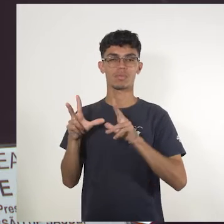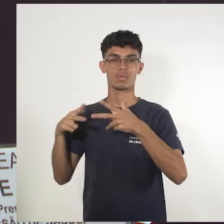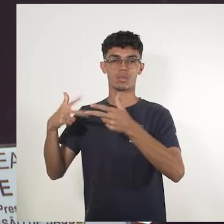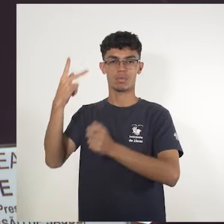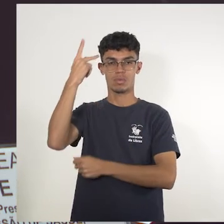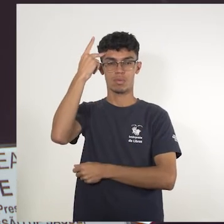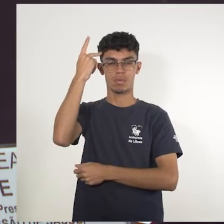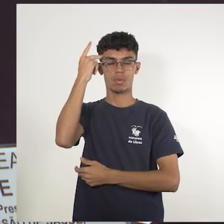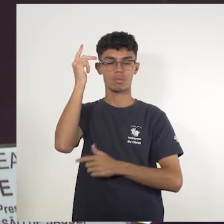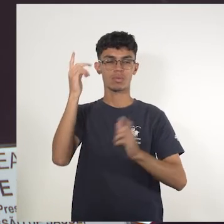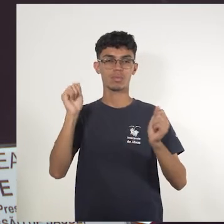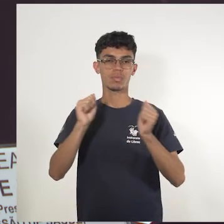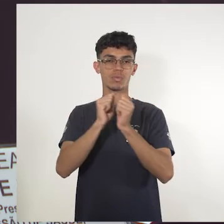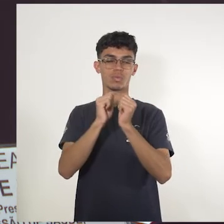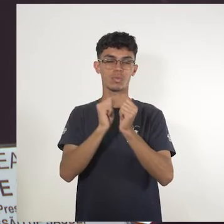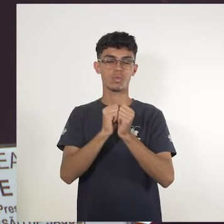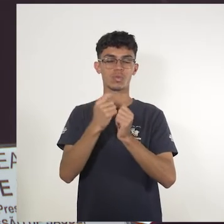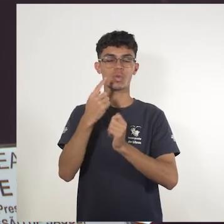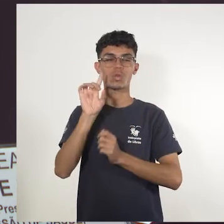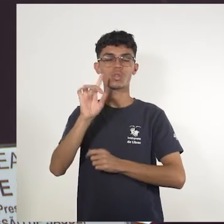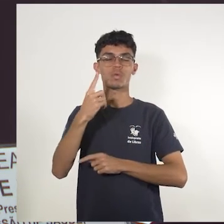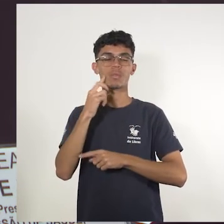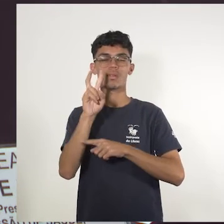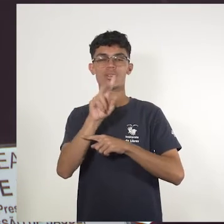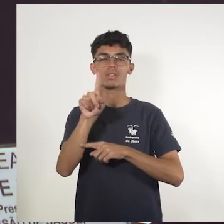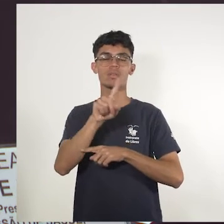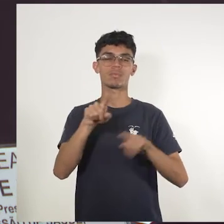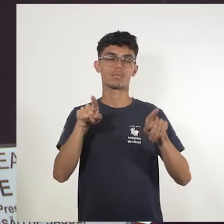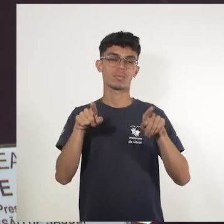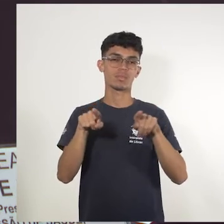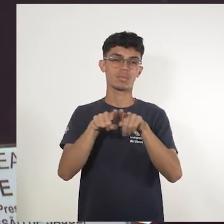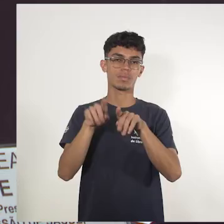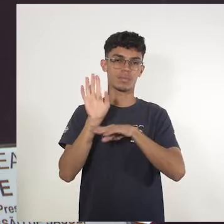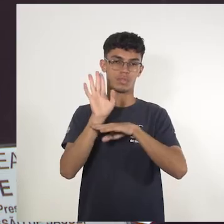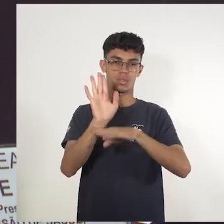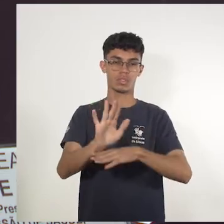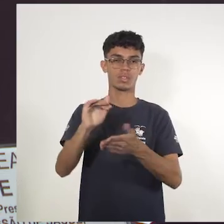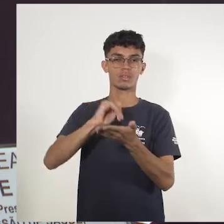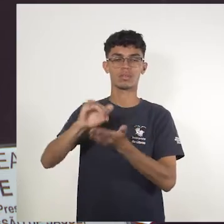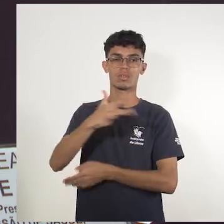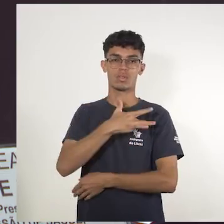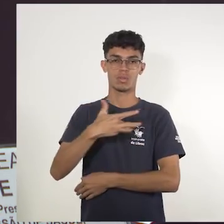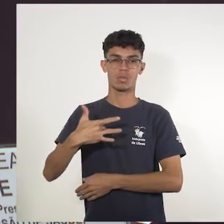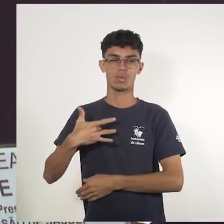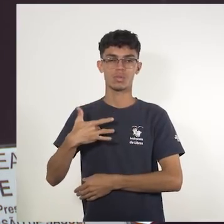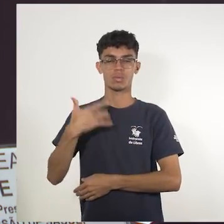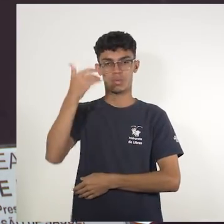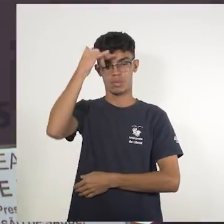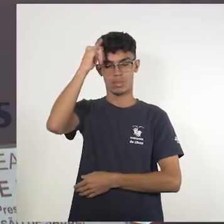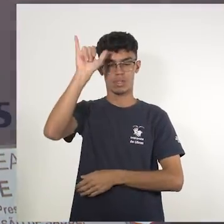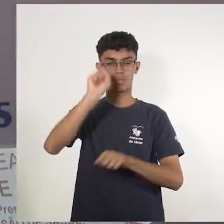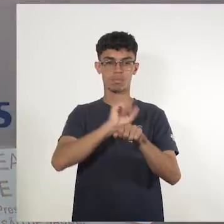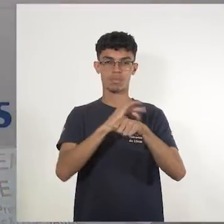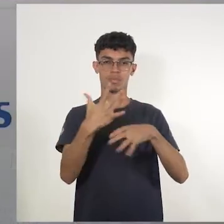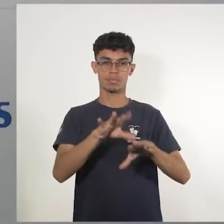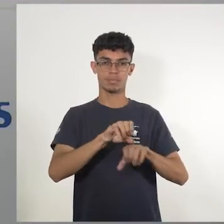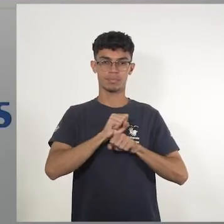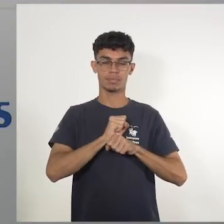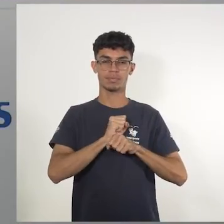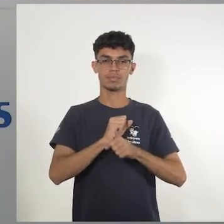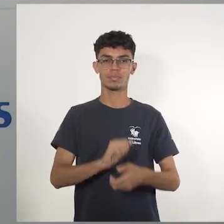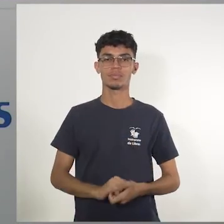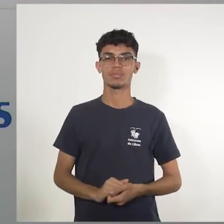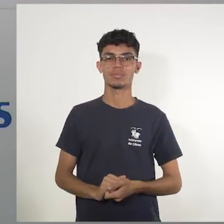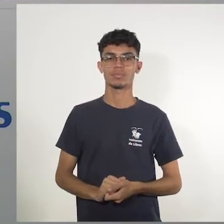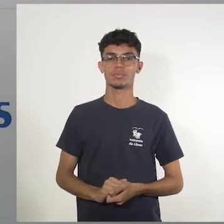lado, não só para fiscalizar, mas para auxiliar a Prefeitura e a Secretaria de Saúde no combate ao coronavírus. Obrigado,